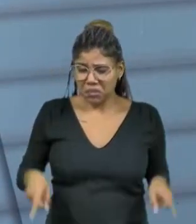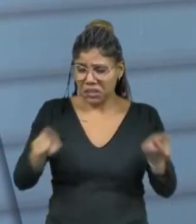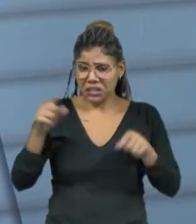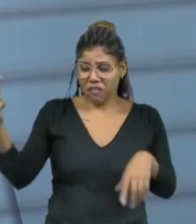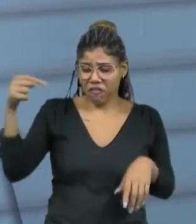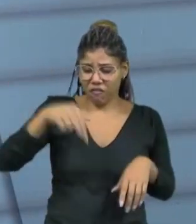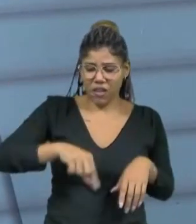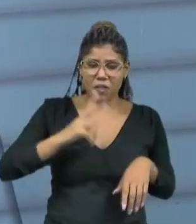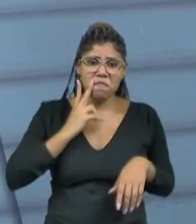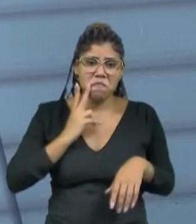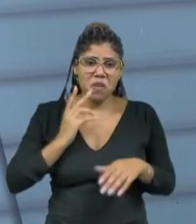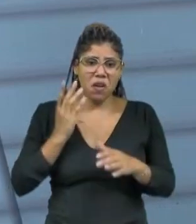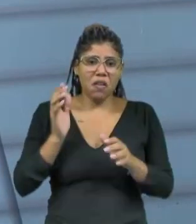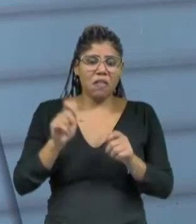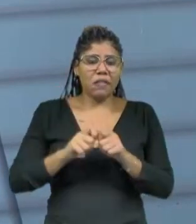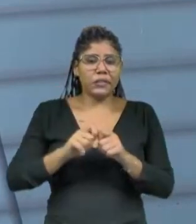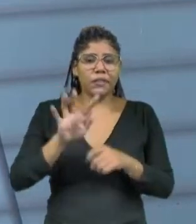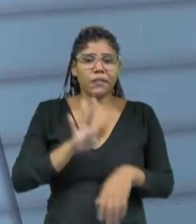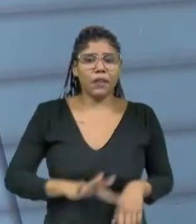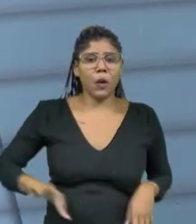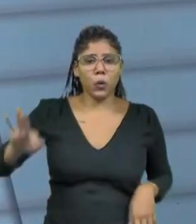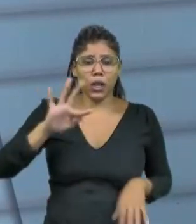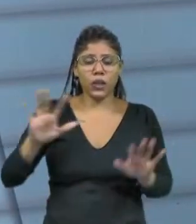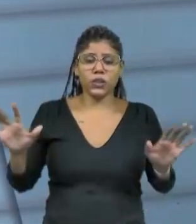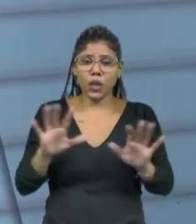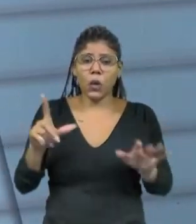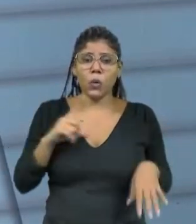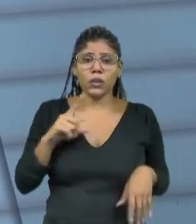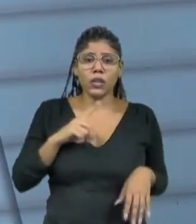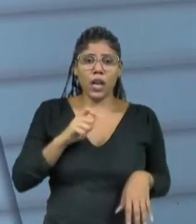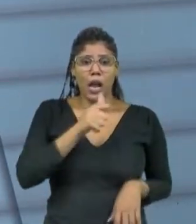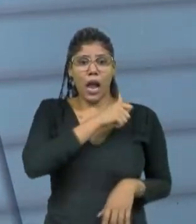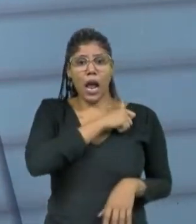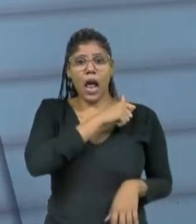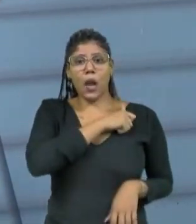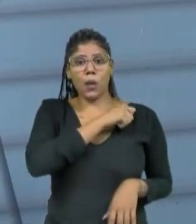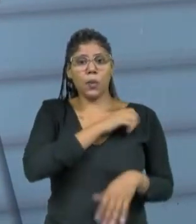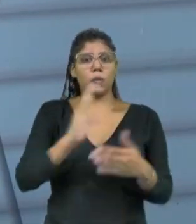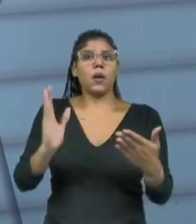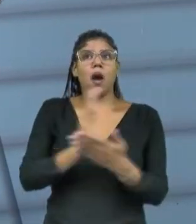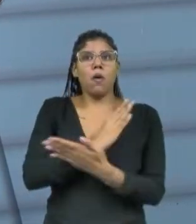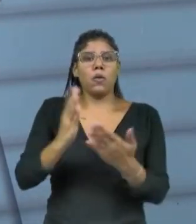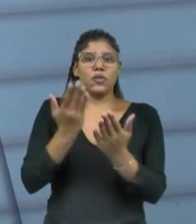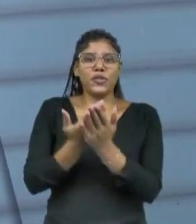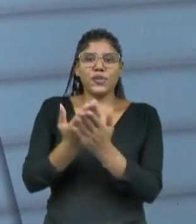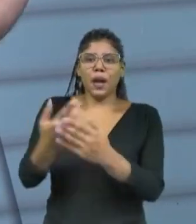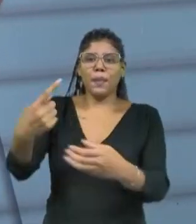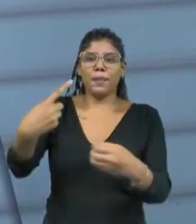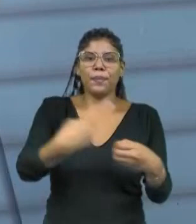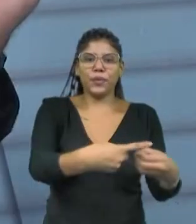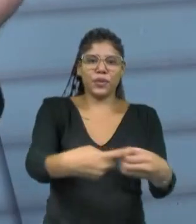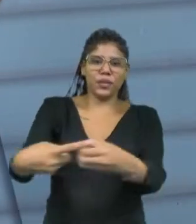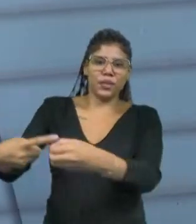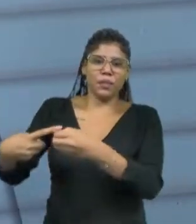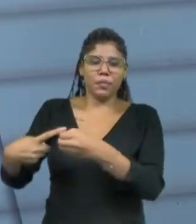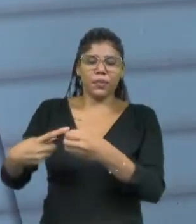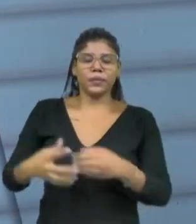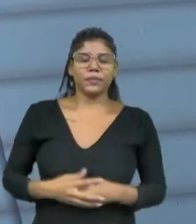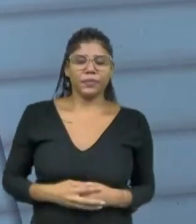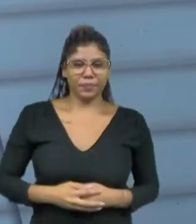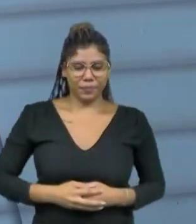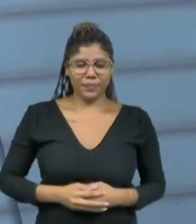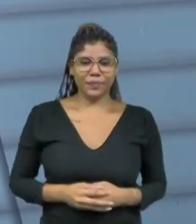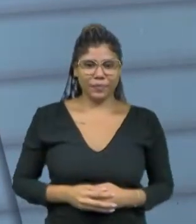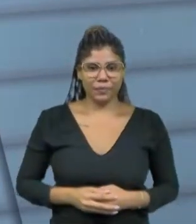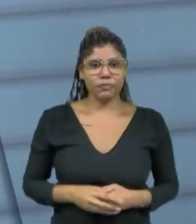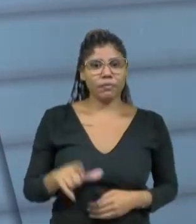não é mais necessário. Pelo contrário, nós temos hoje nossos alunos indo fazer universidade fora, né, no interior do estado.